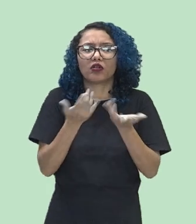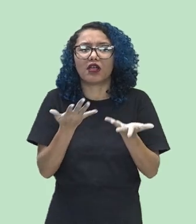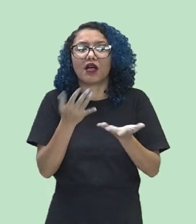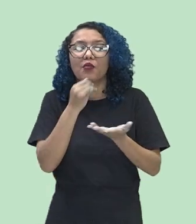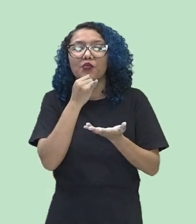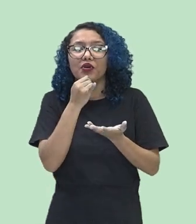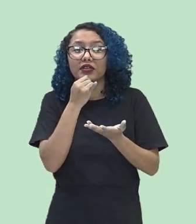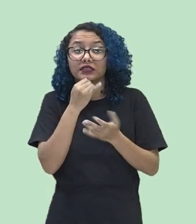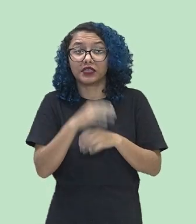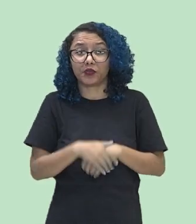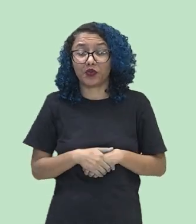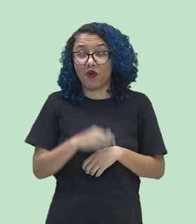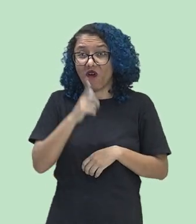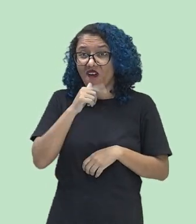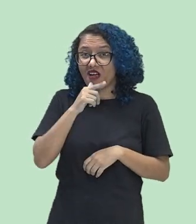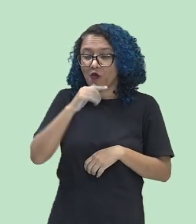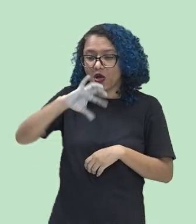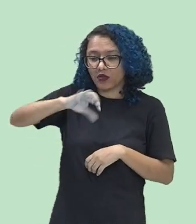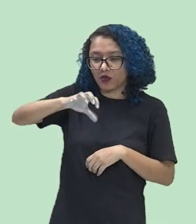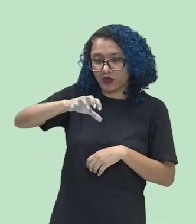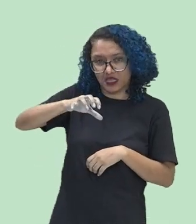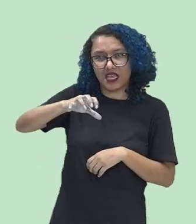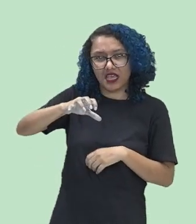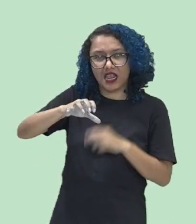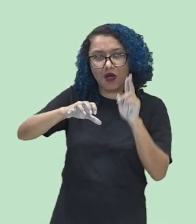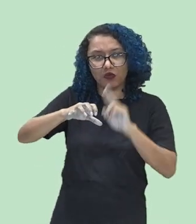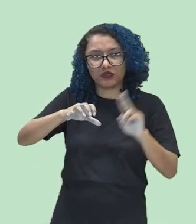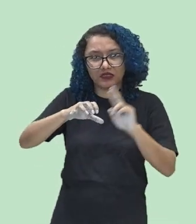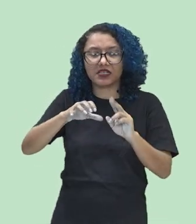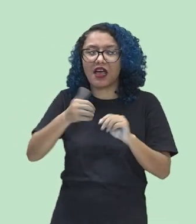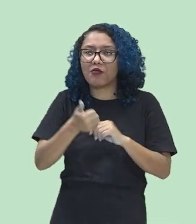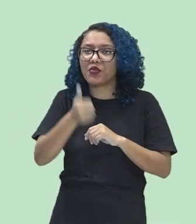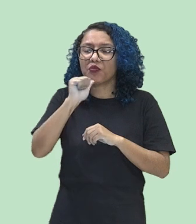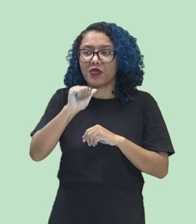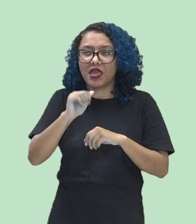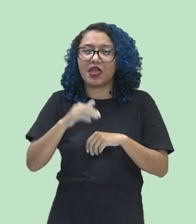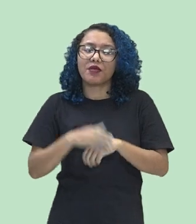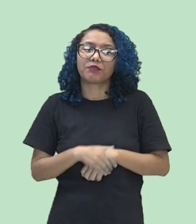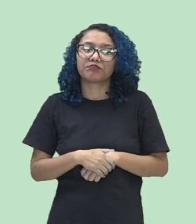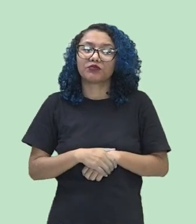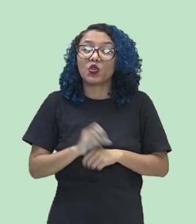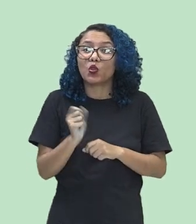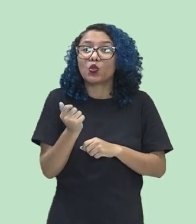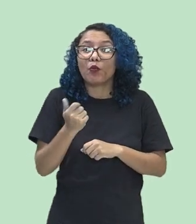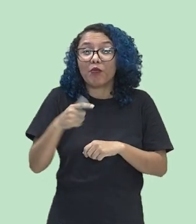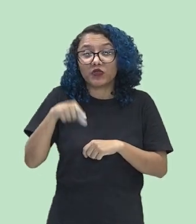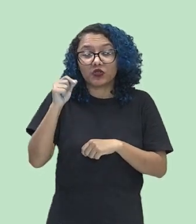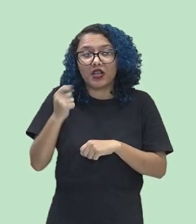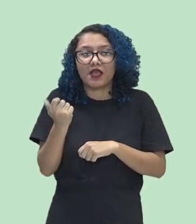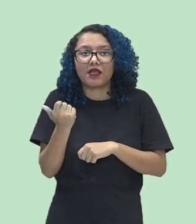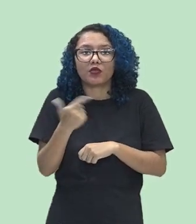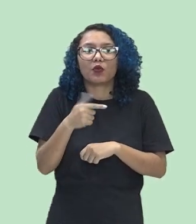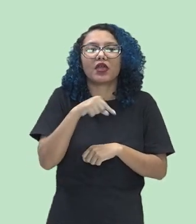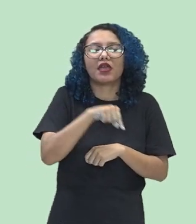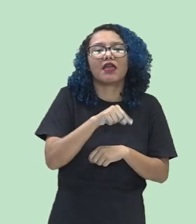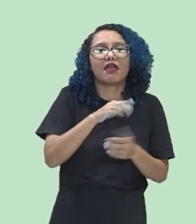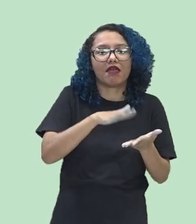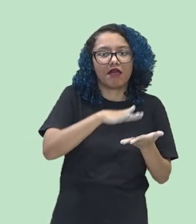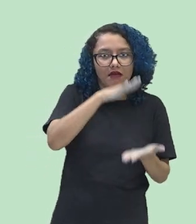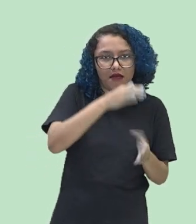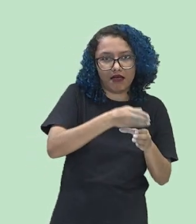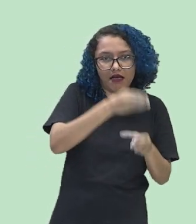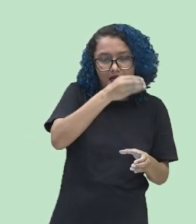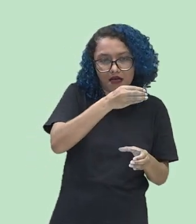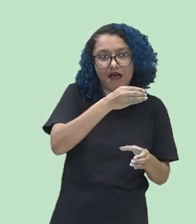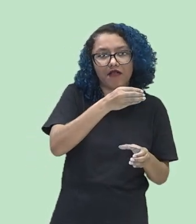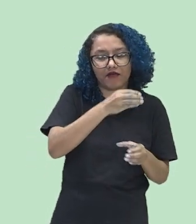a água da torneira em vez da água engarrafada. Então, claro, você pode colocar um filtro e estar usando ali a água da